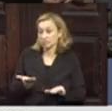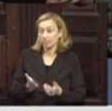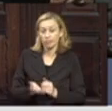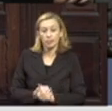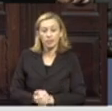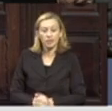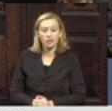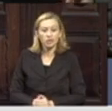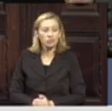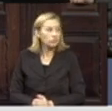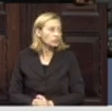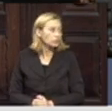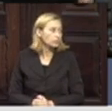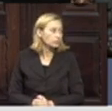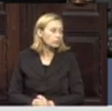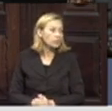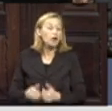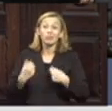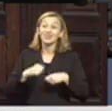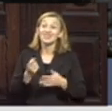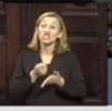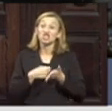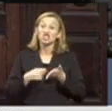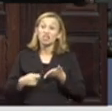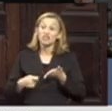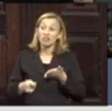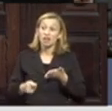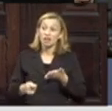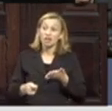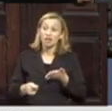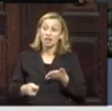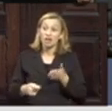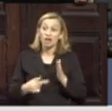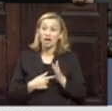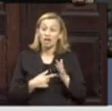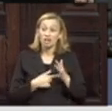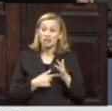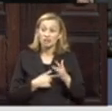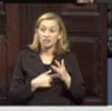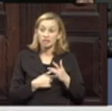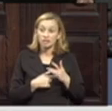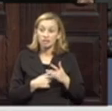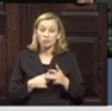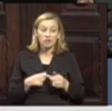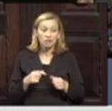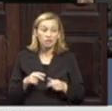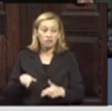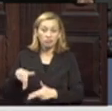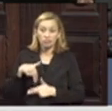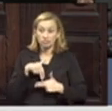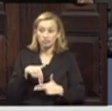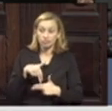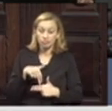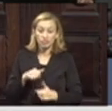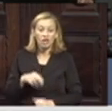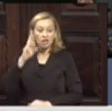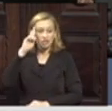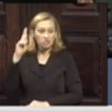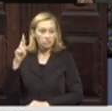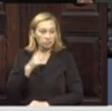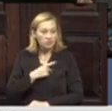esse tipo de recomendação, ainda exigindo uma resposta em 10 dias, os senhores deputados e deputadas da Casa podem ficar calados, que às